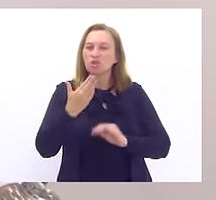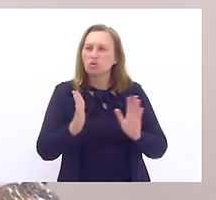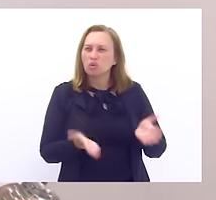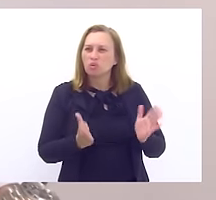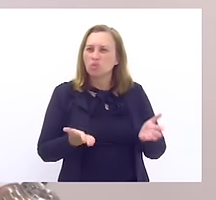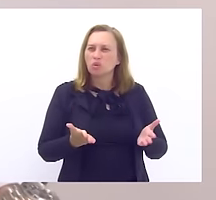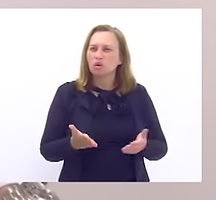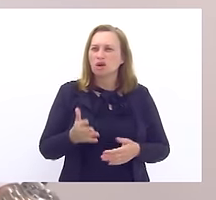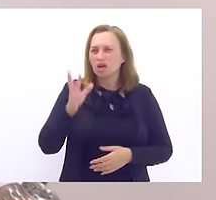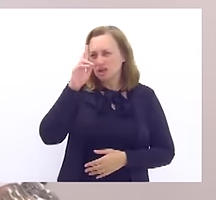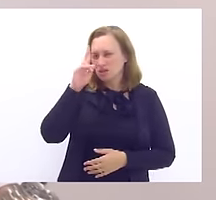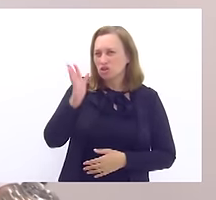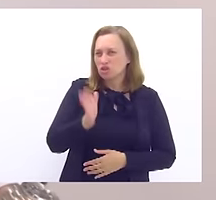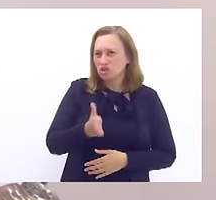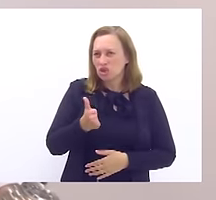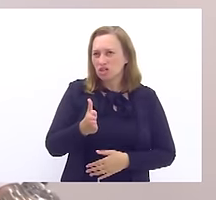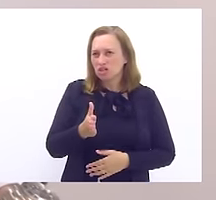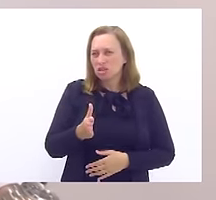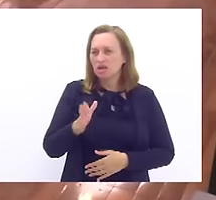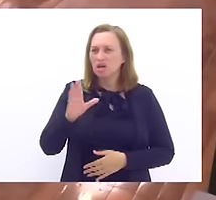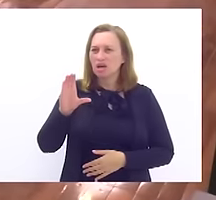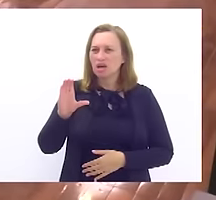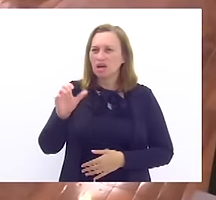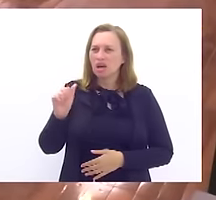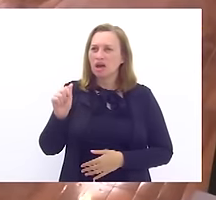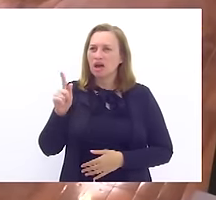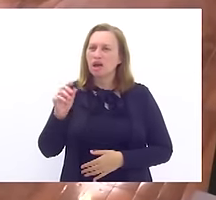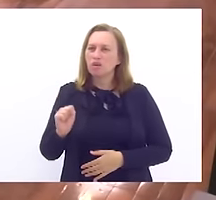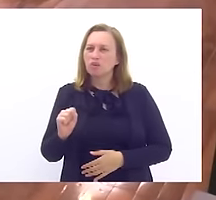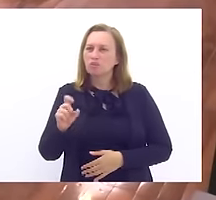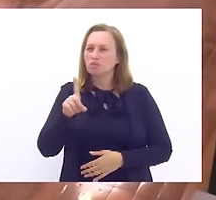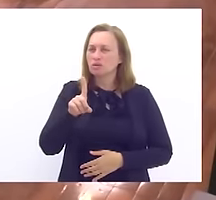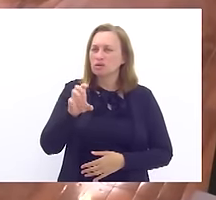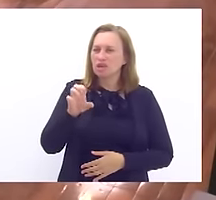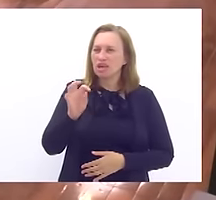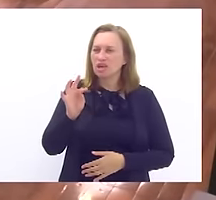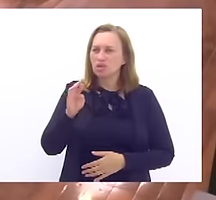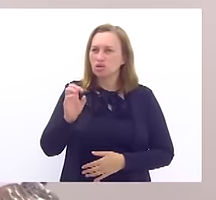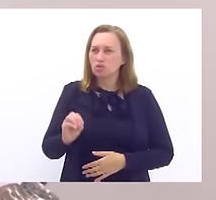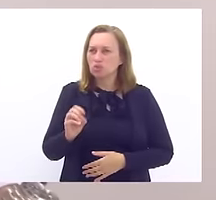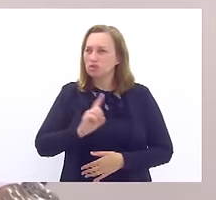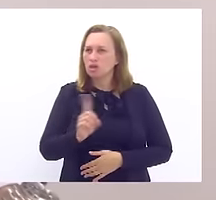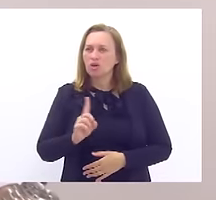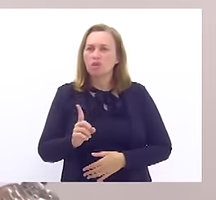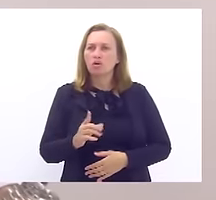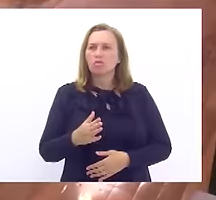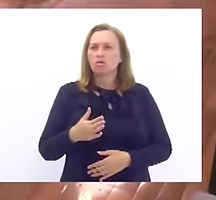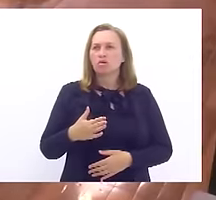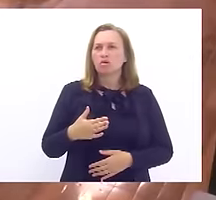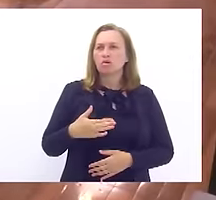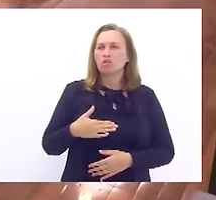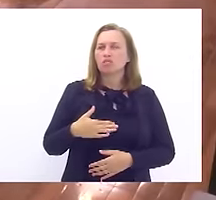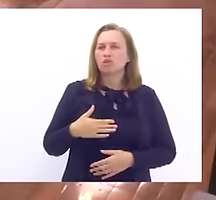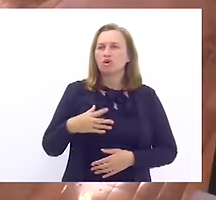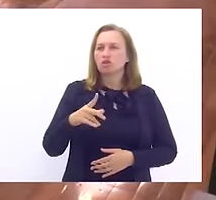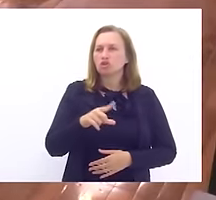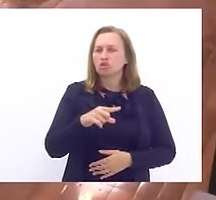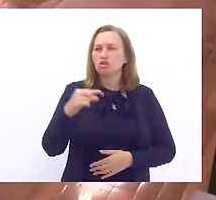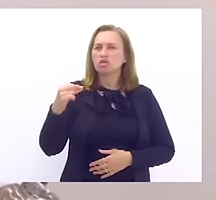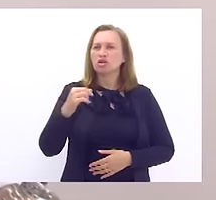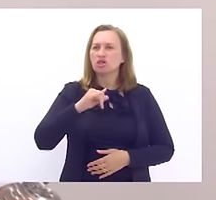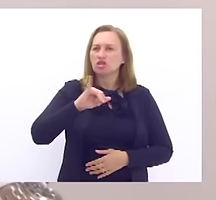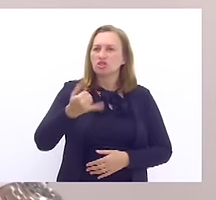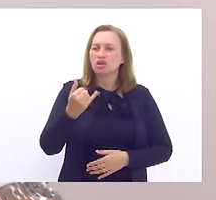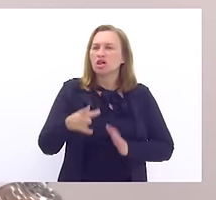a senhora já era já ocupava cargo no deto não anteriormente esse momento senhora culpou com um carro público antes